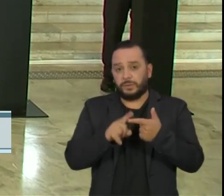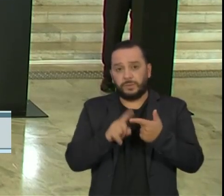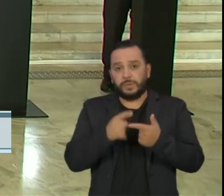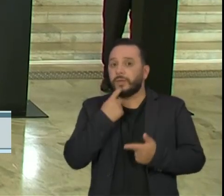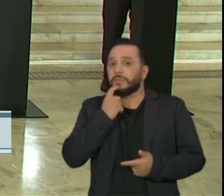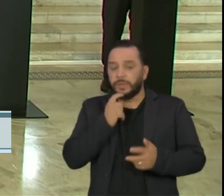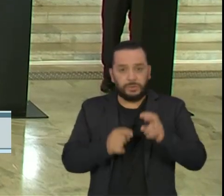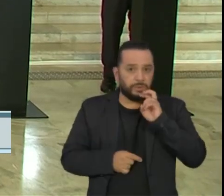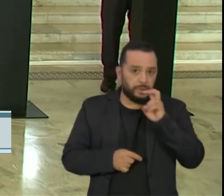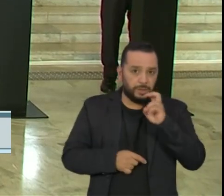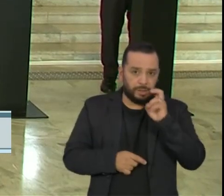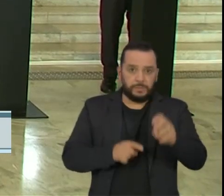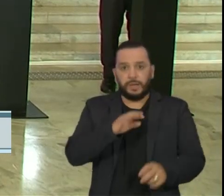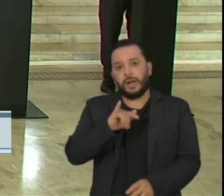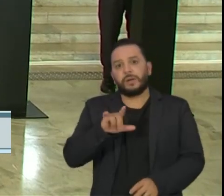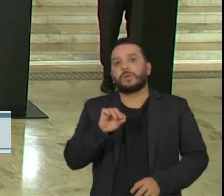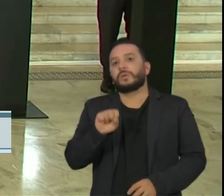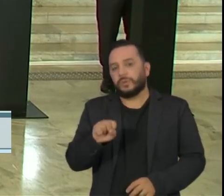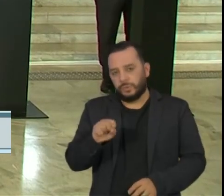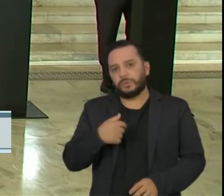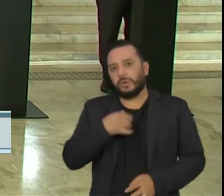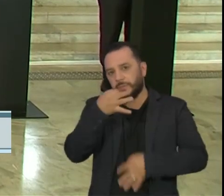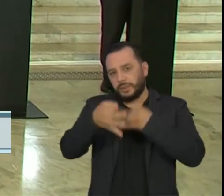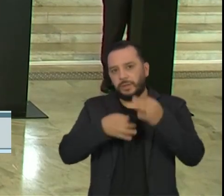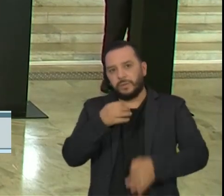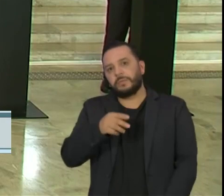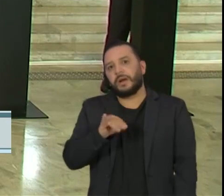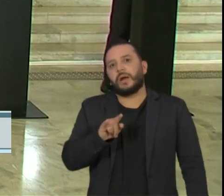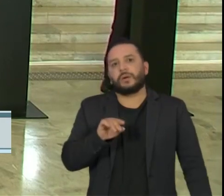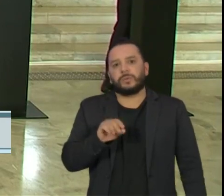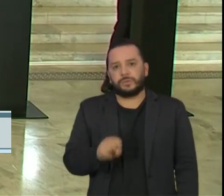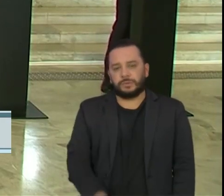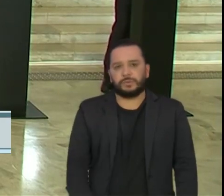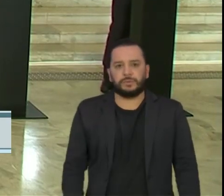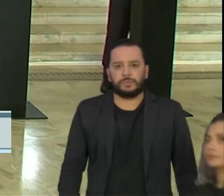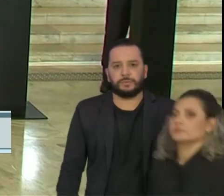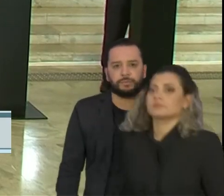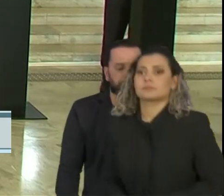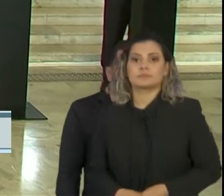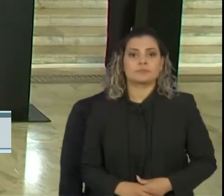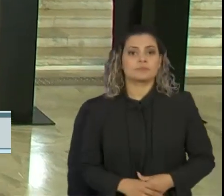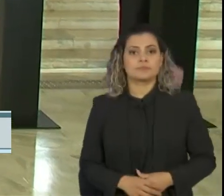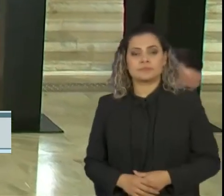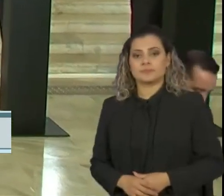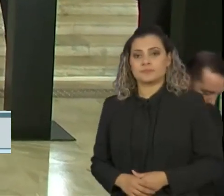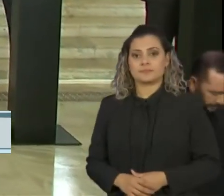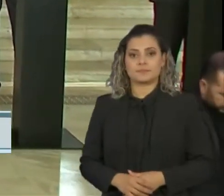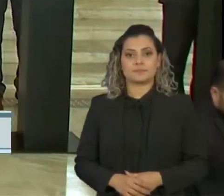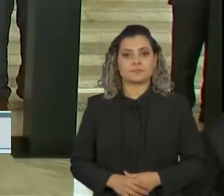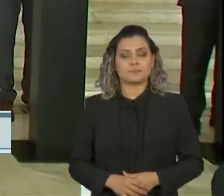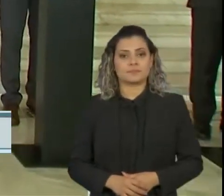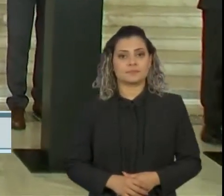Campinas, Sorocaba, o doutor Carlos Carvalho, com comentários do Marco Vignoli. German. Ok.